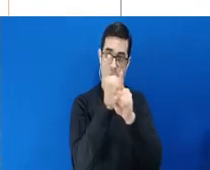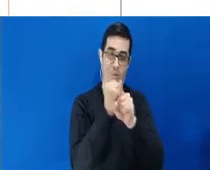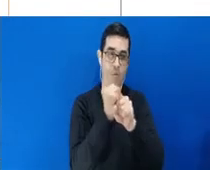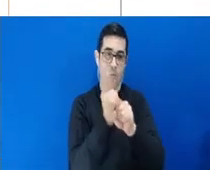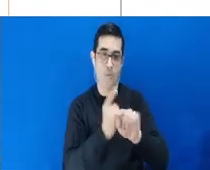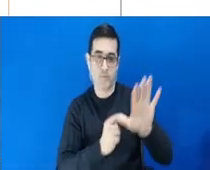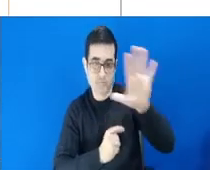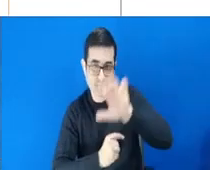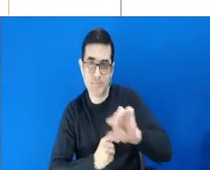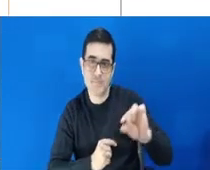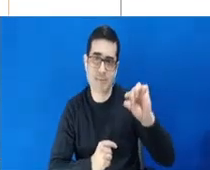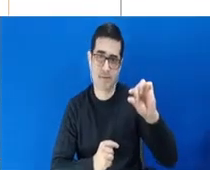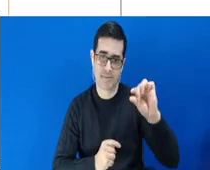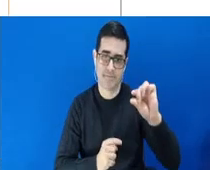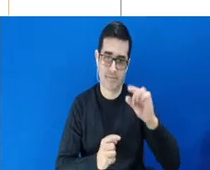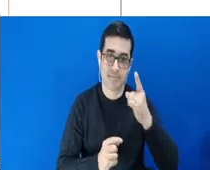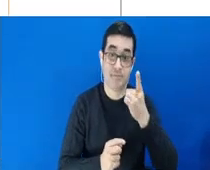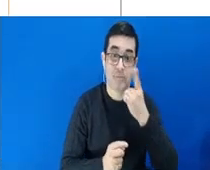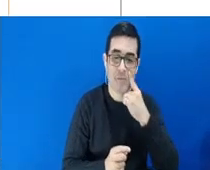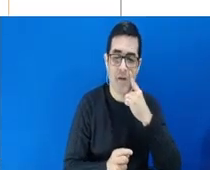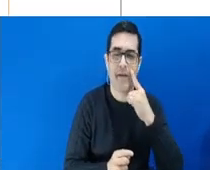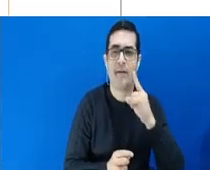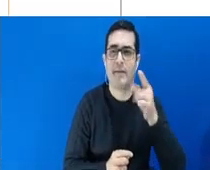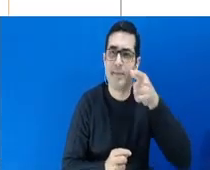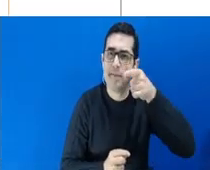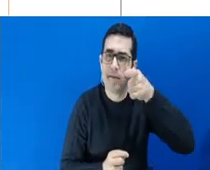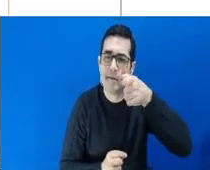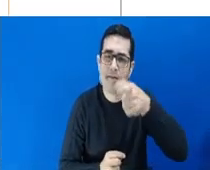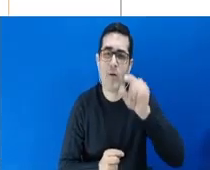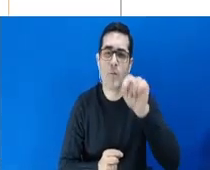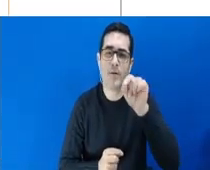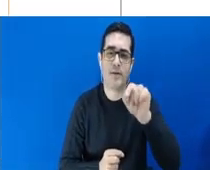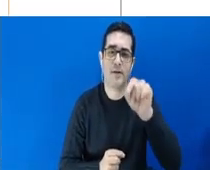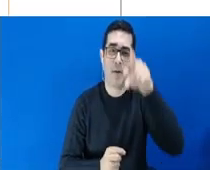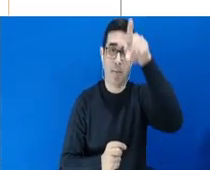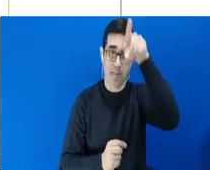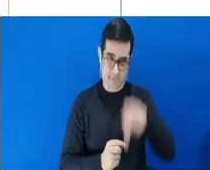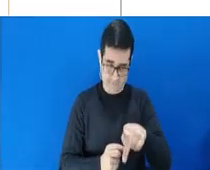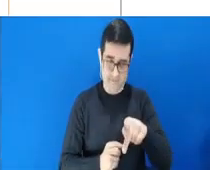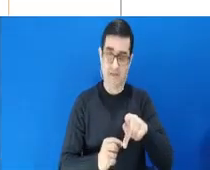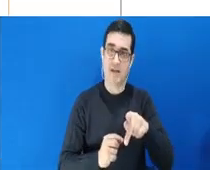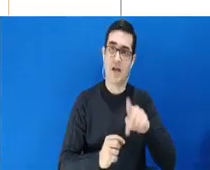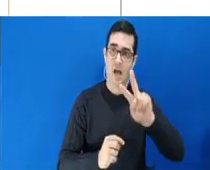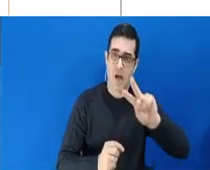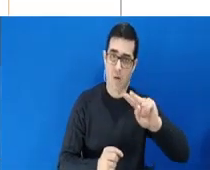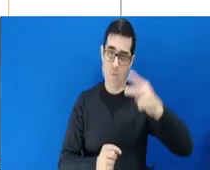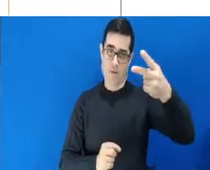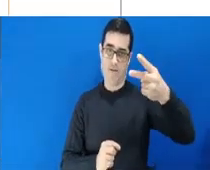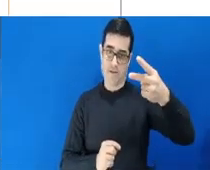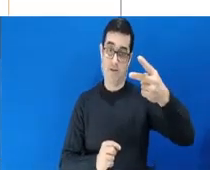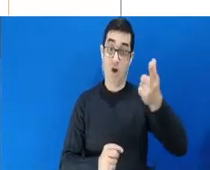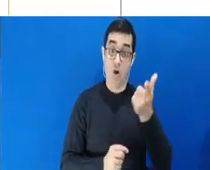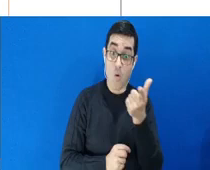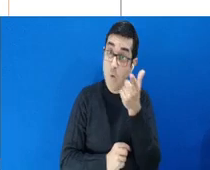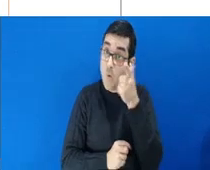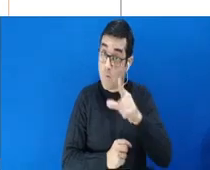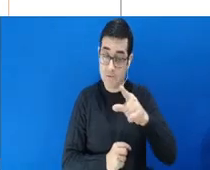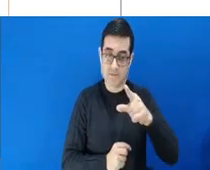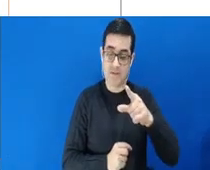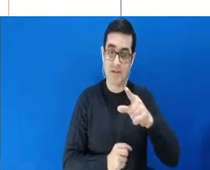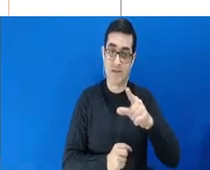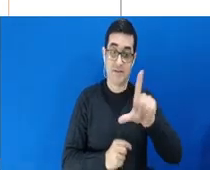coisa interessante é que, sendo psi ou psi ao quadrado, eu passo sempre pelo eixo no momento em que